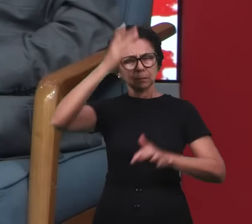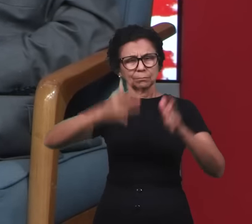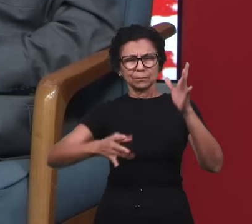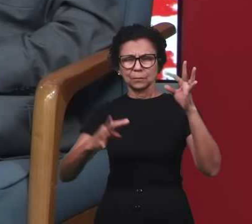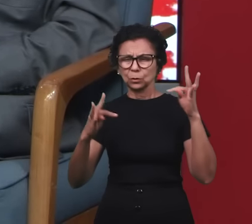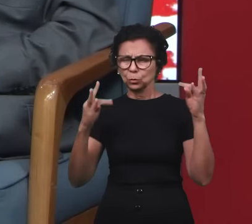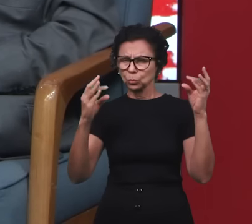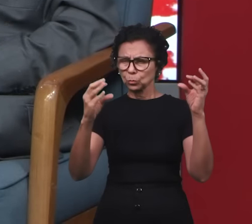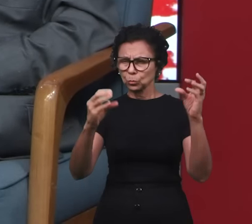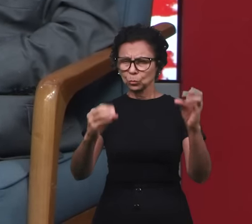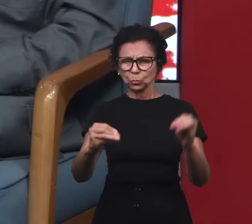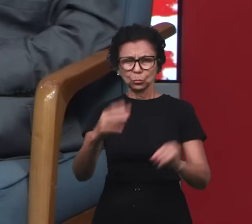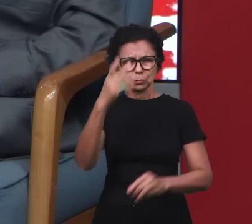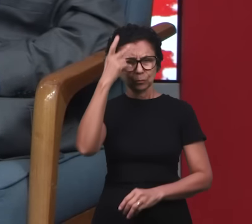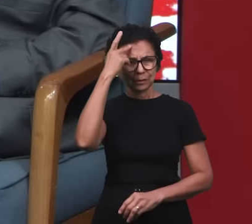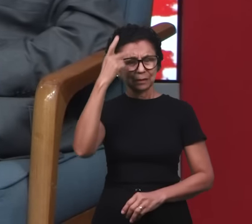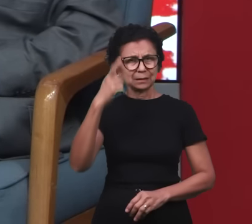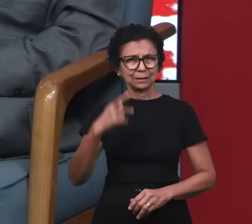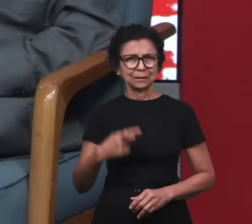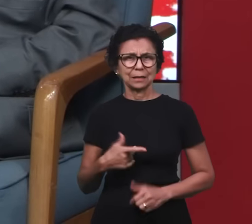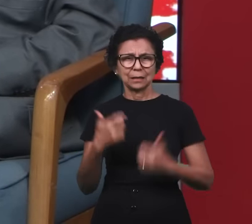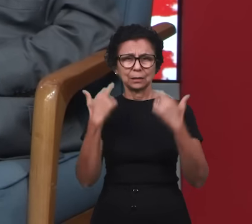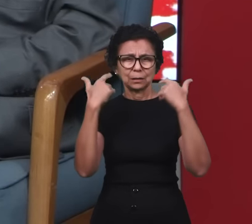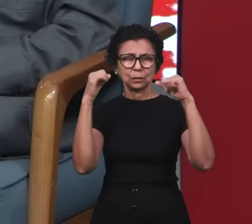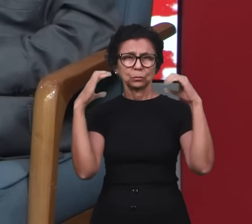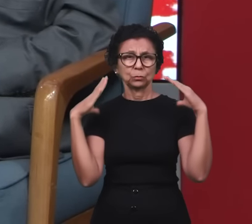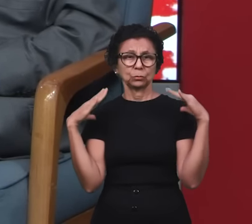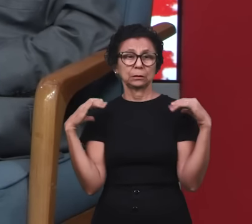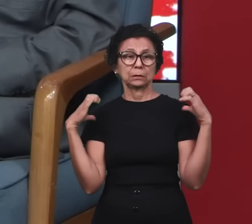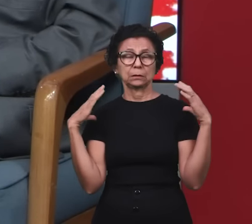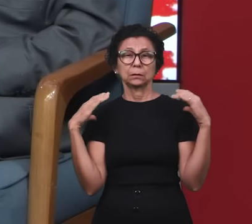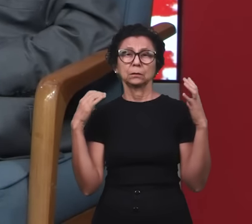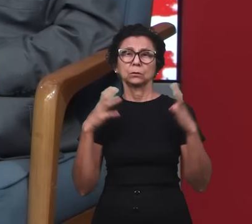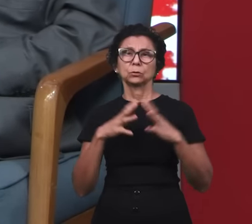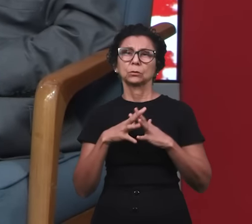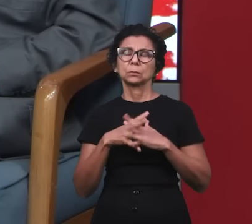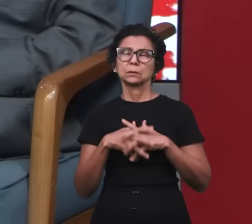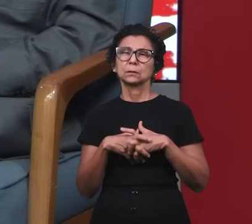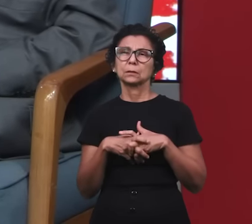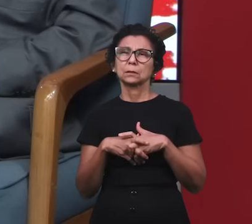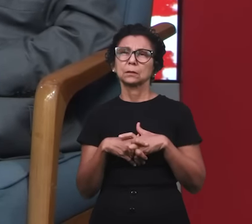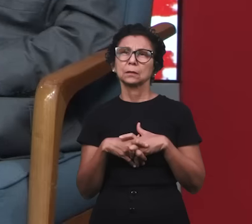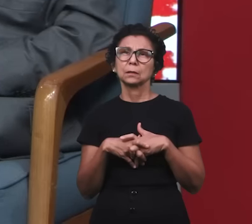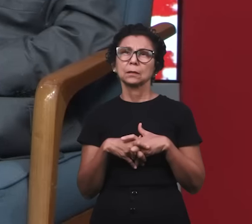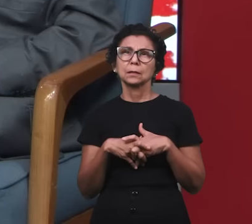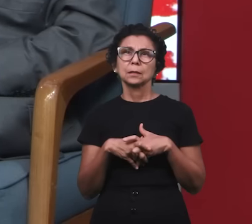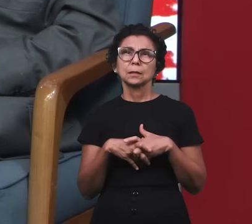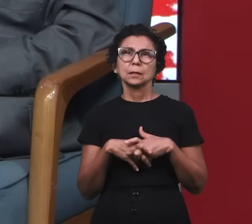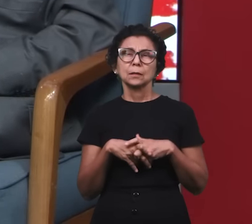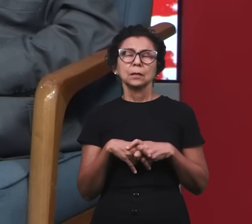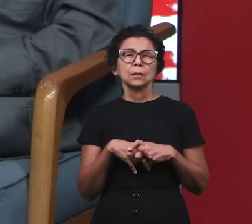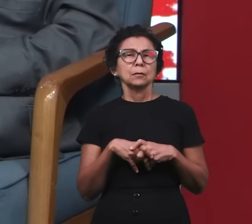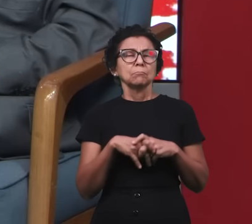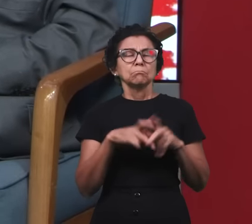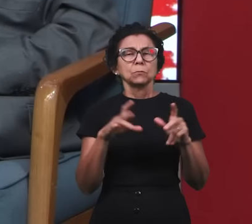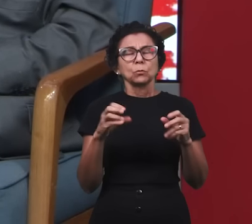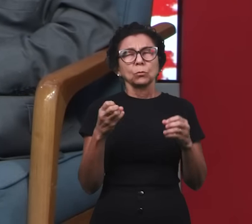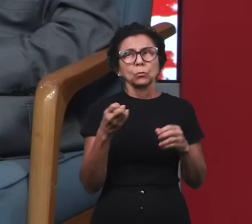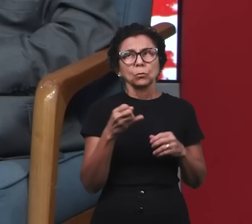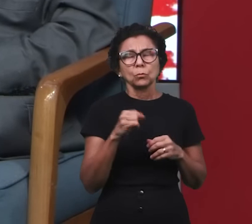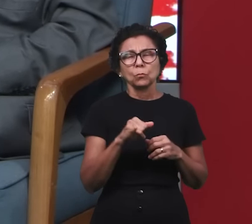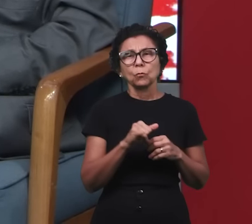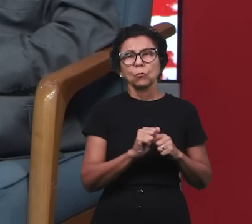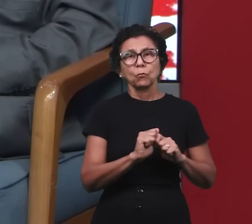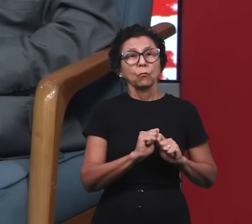línguas repartidas. No texto original fala sobre como se fossem porções de